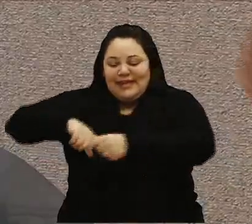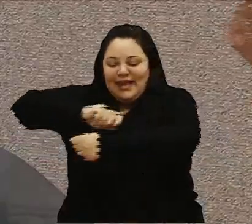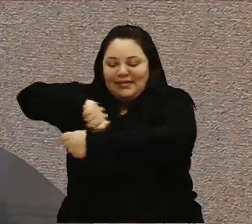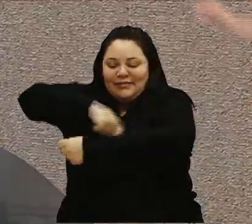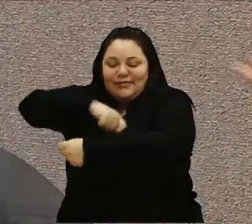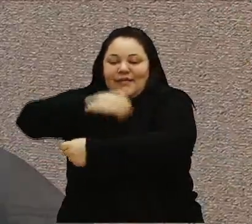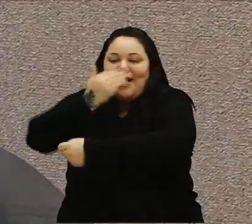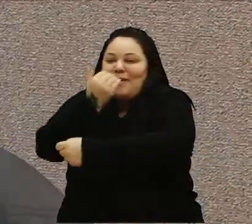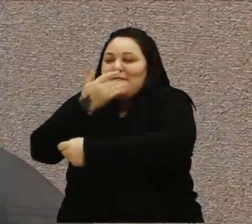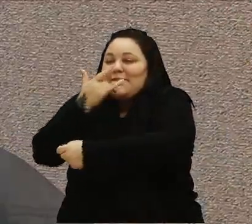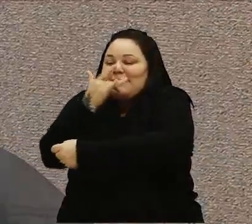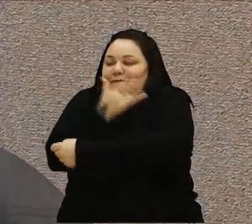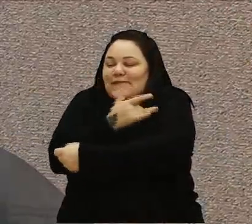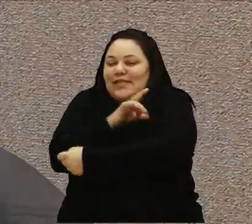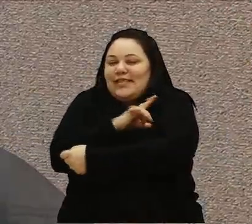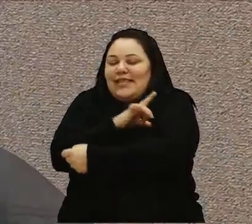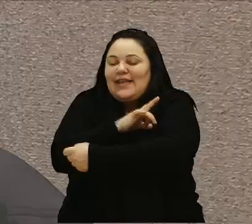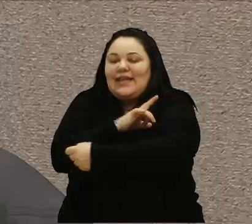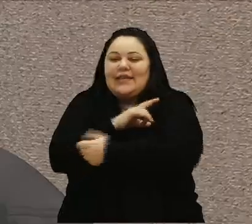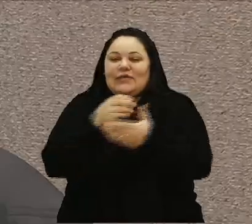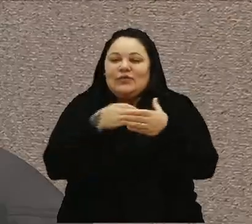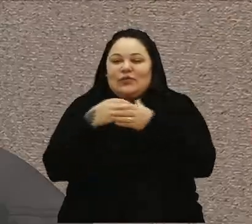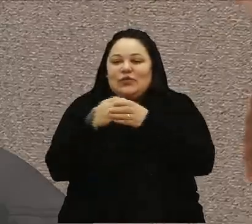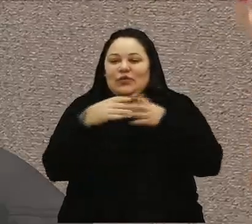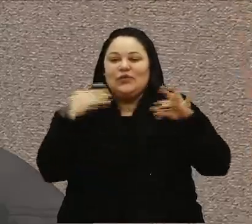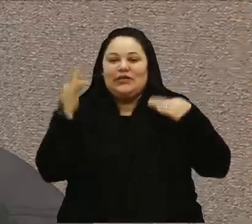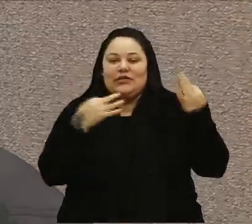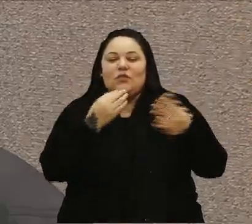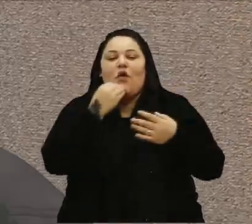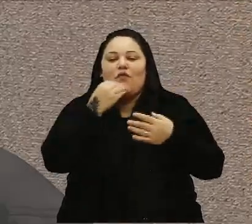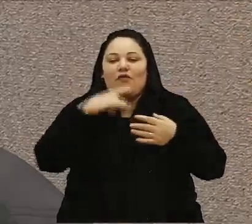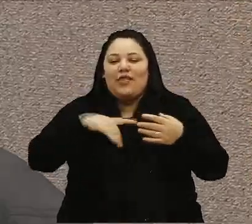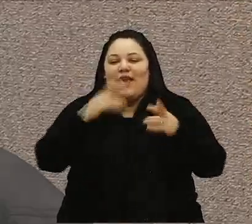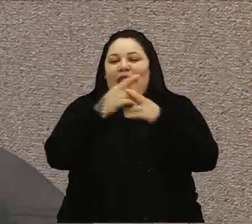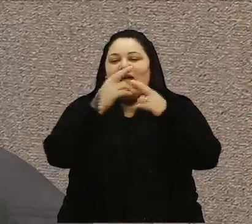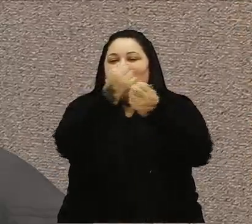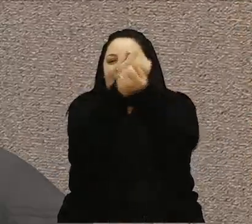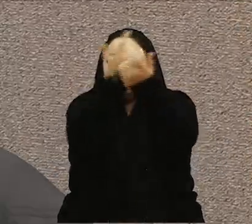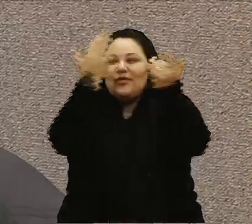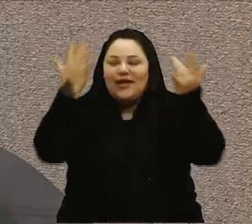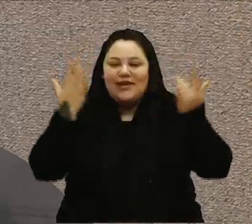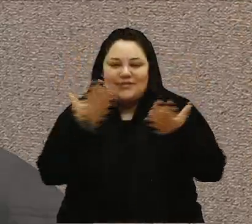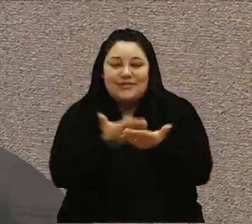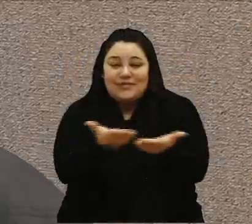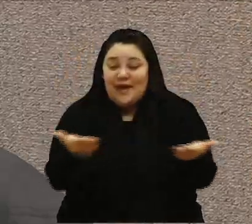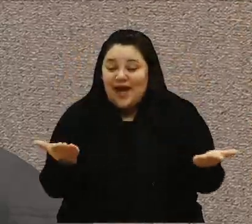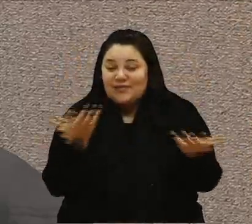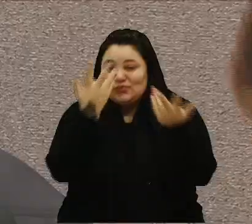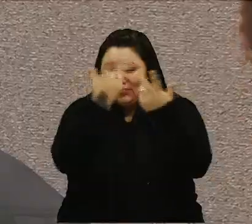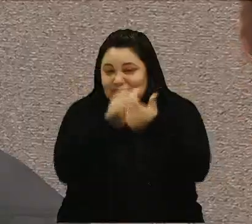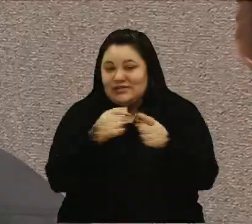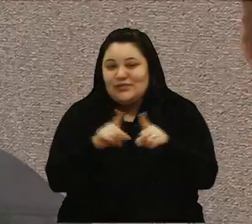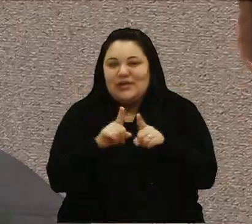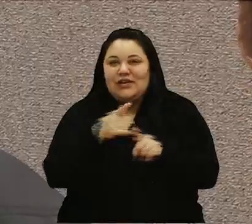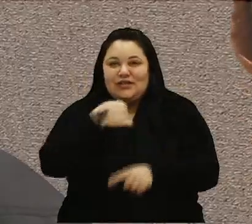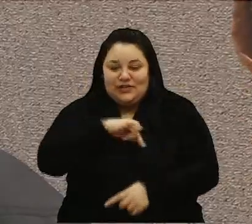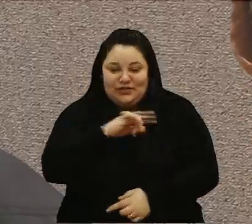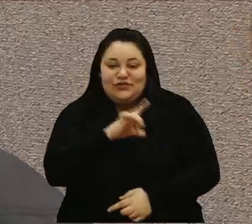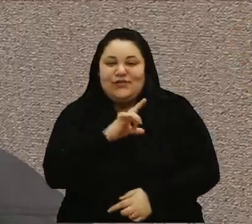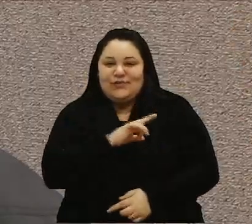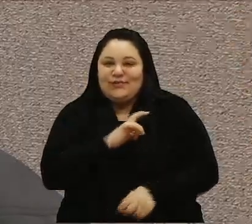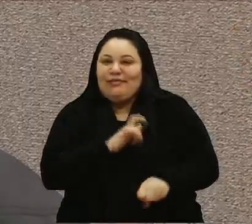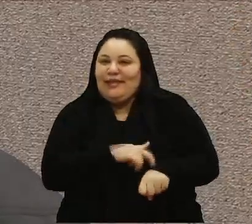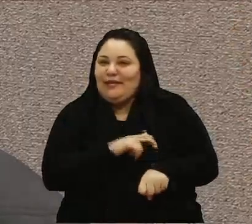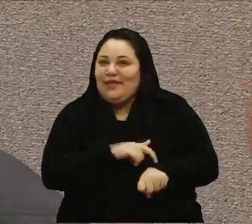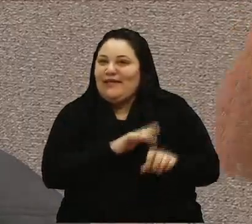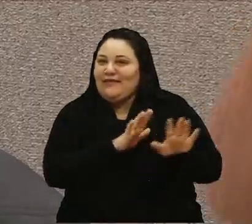tem o turismo, obviamente, super ligado. Tem a questão da natureza naqueles espaços. Então, nós passamos um bom tempo lá, muito mais do que era para ficar, né,